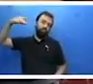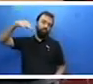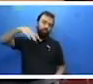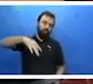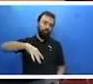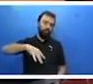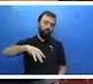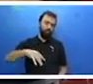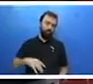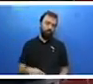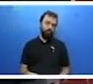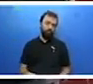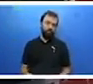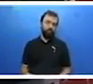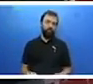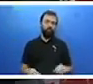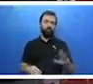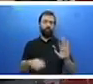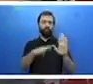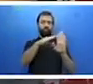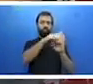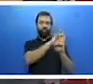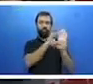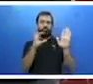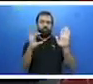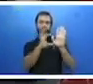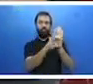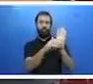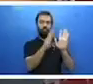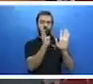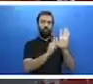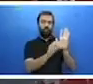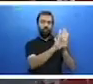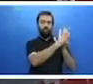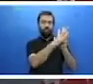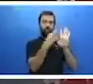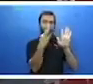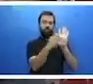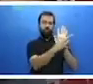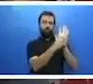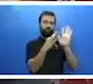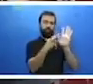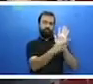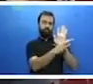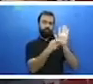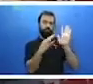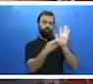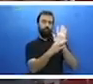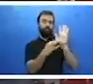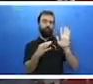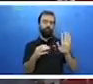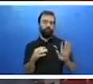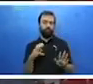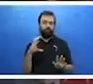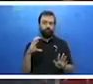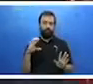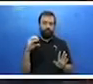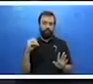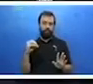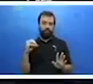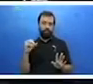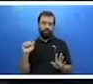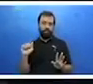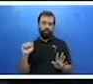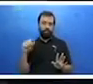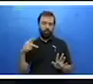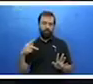cada um foi dado uma faixa de terra, que eram as capitanias hereditárias, né? Eles tinham os